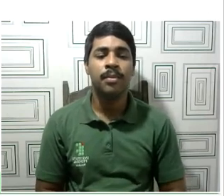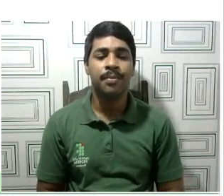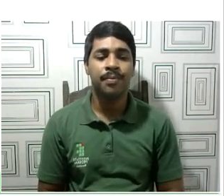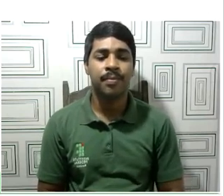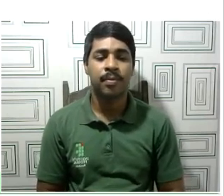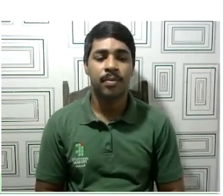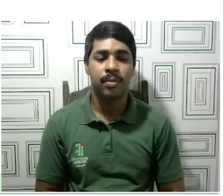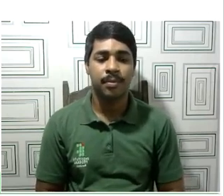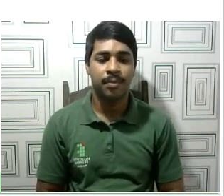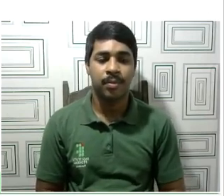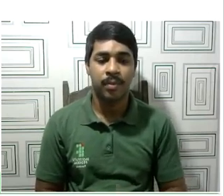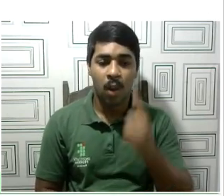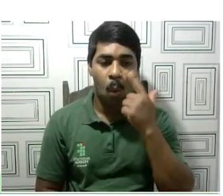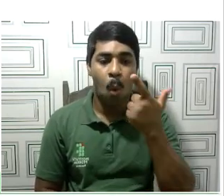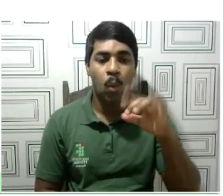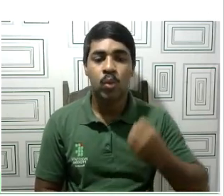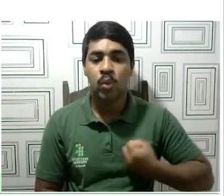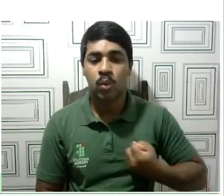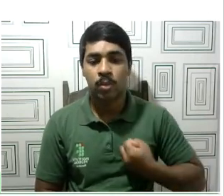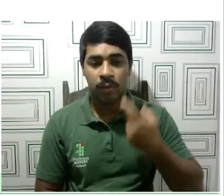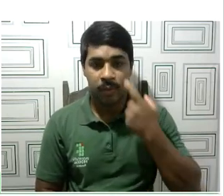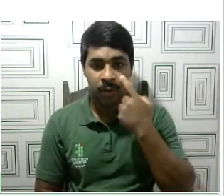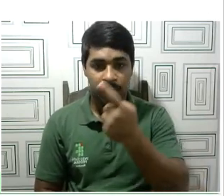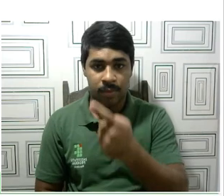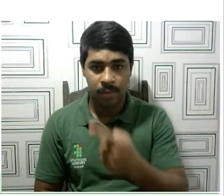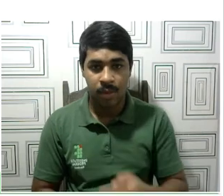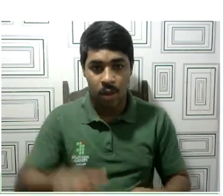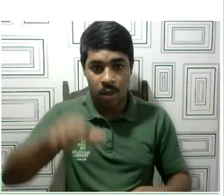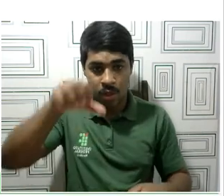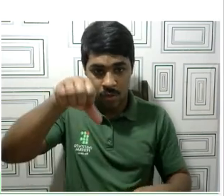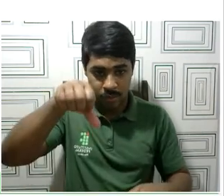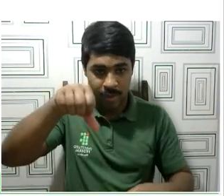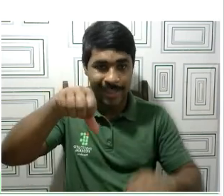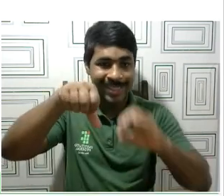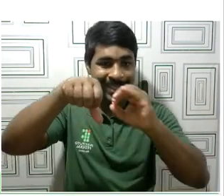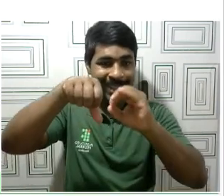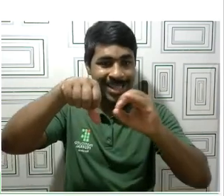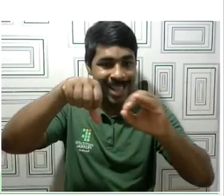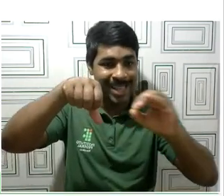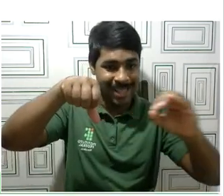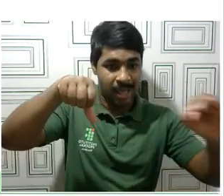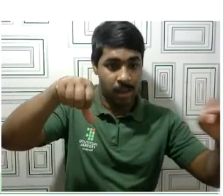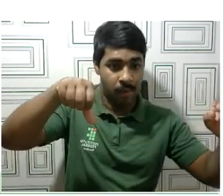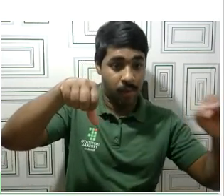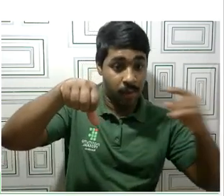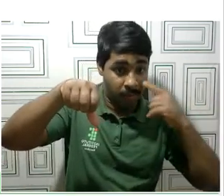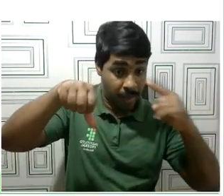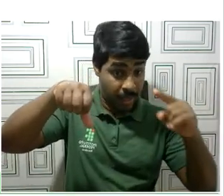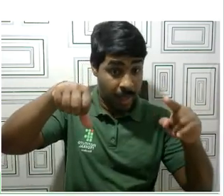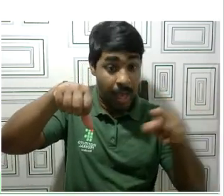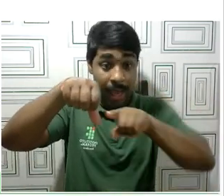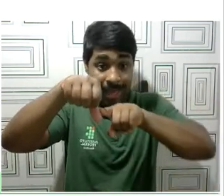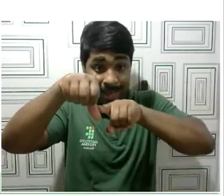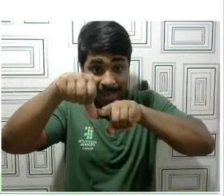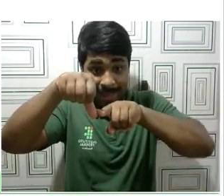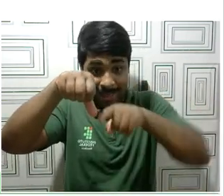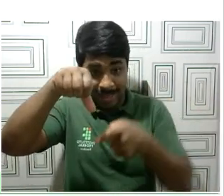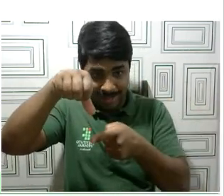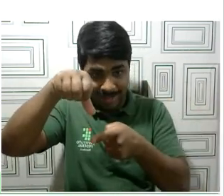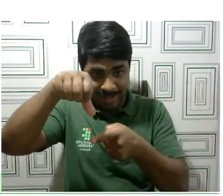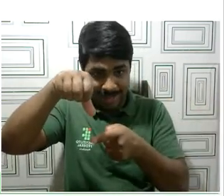900000000, como é que ficaria esse número em notação científica? Ficaria 9, que é esse número da frente, vezes 10, e